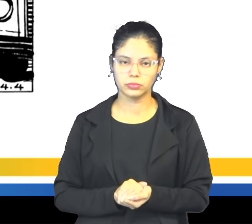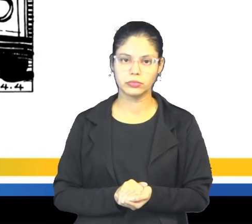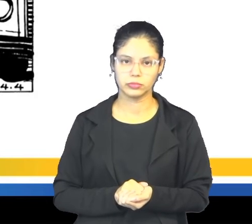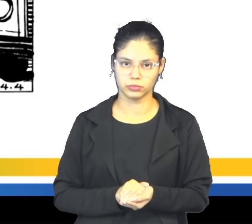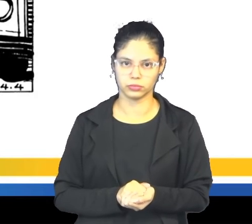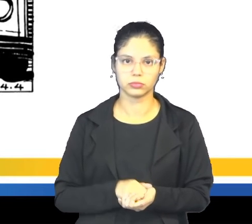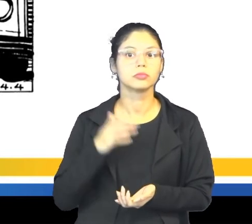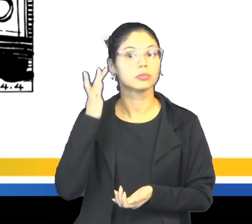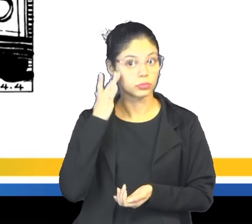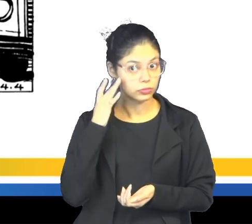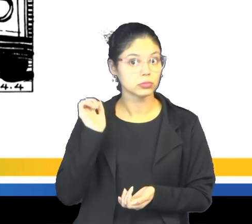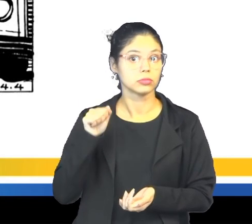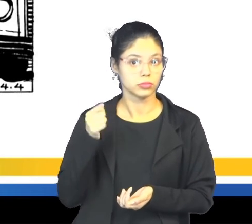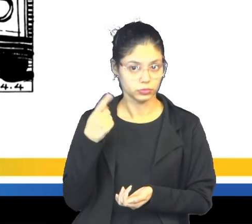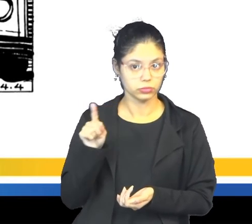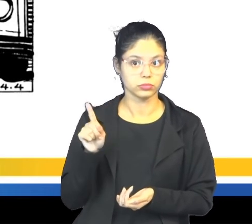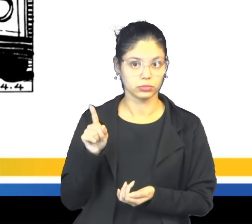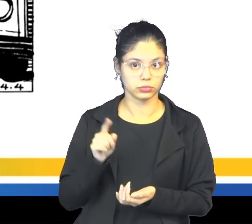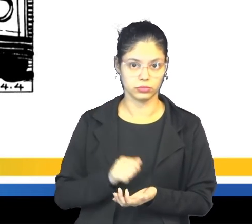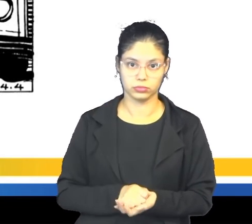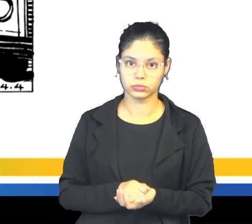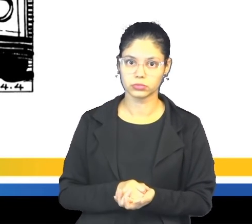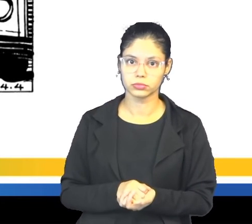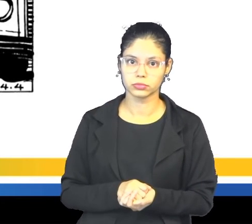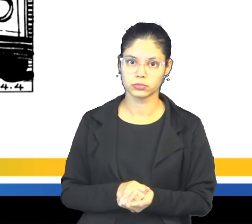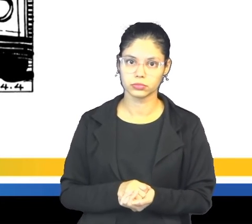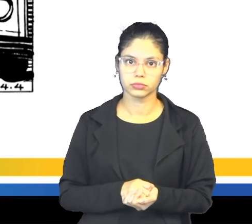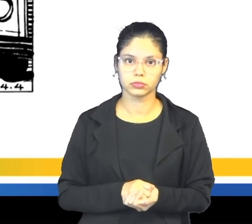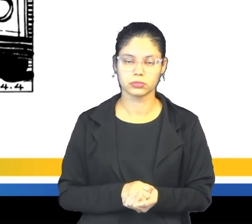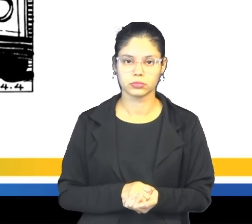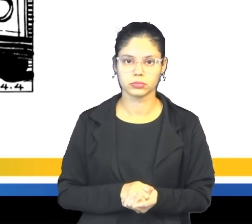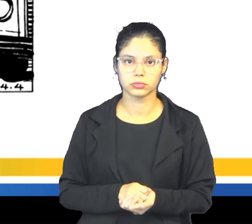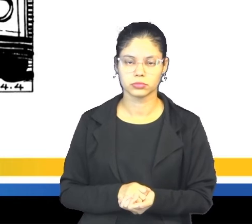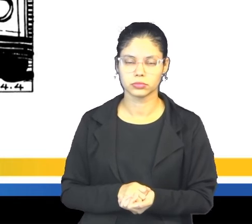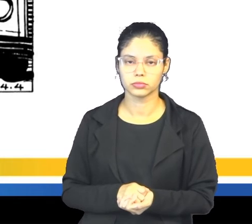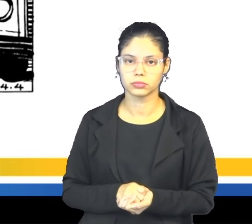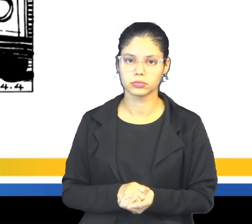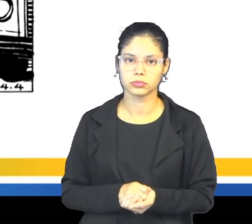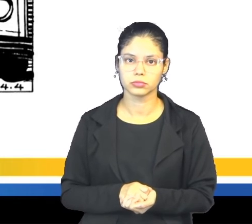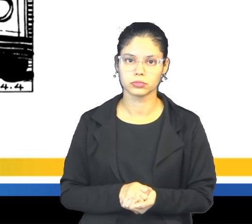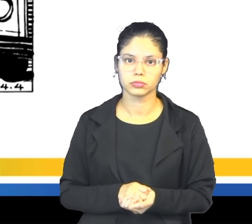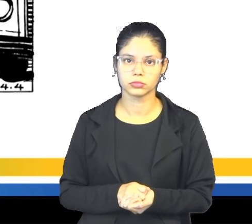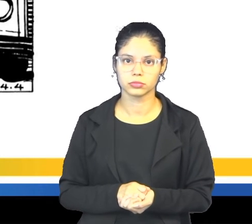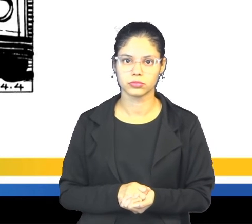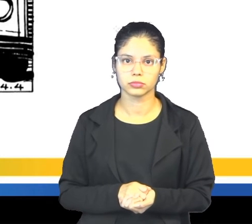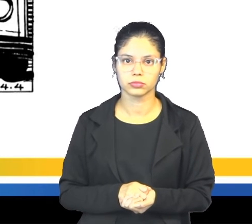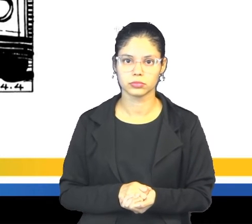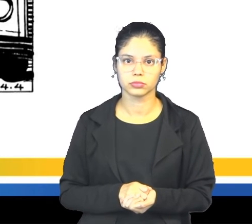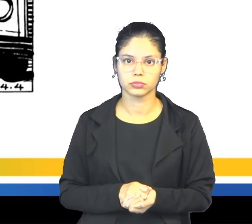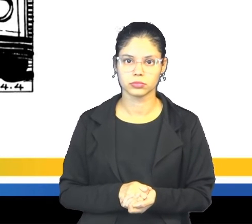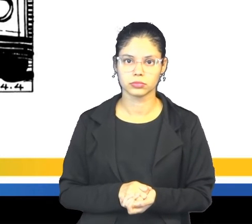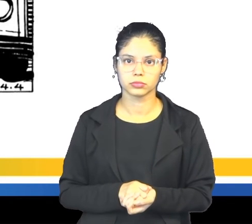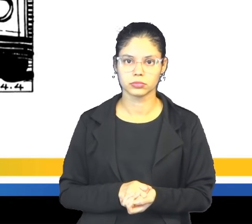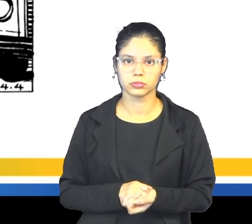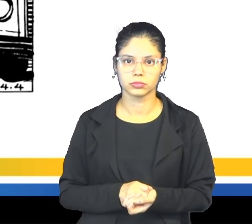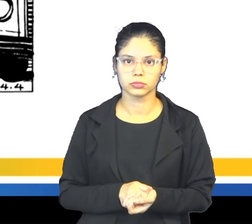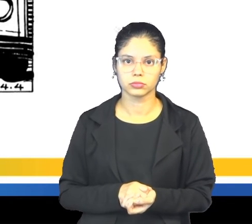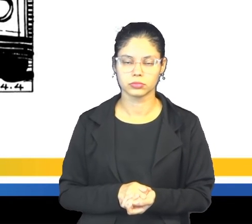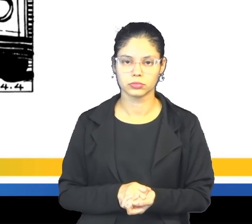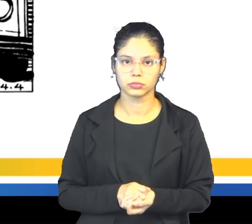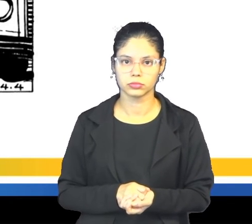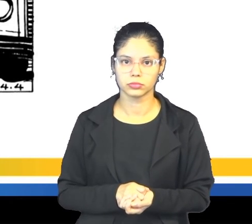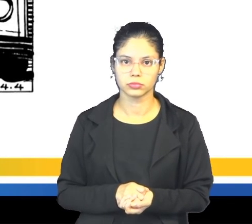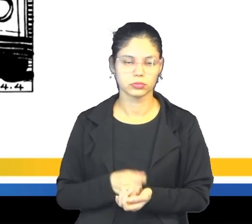Eu acho que você vai. No terceiro quadrinho, nós temos I think I won't, né? Ele insiste em